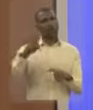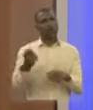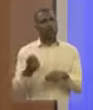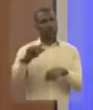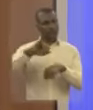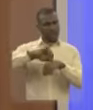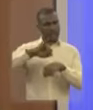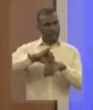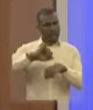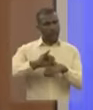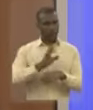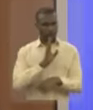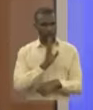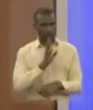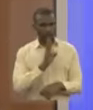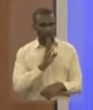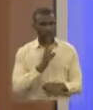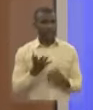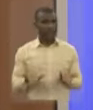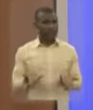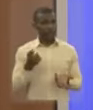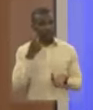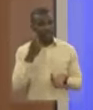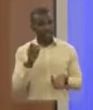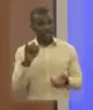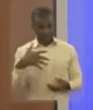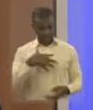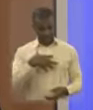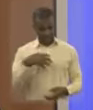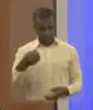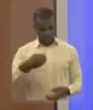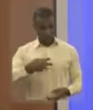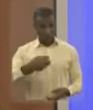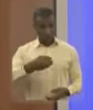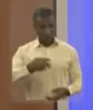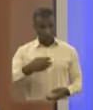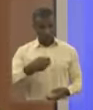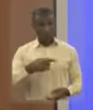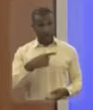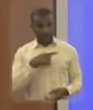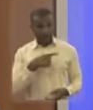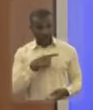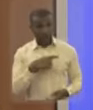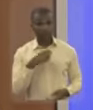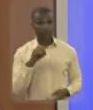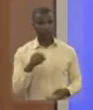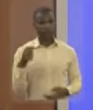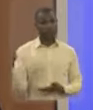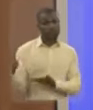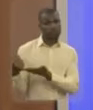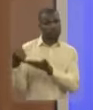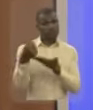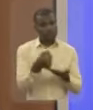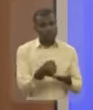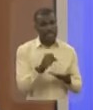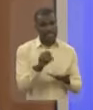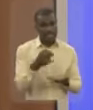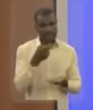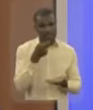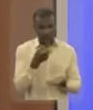faisa quem é de Santo André conhece e veja se o raio x tá funcionando veja se a gente traz aqui alguma